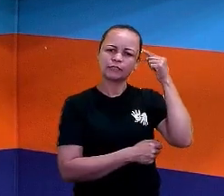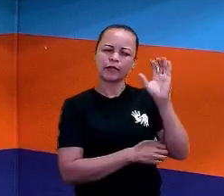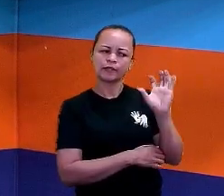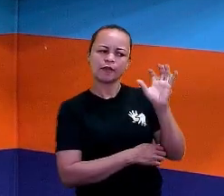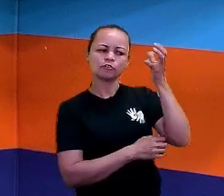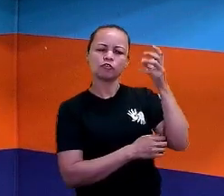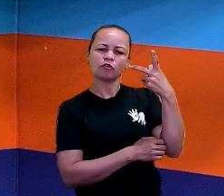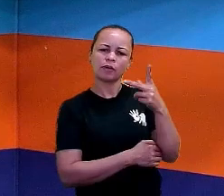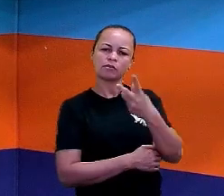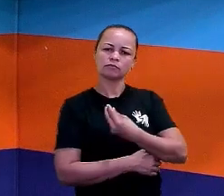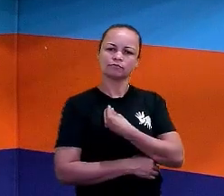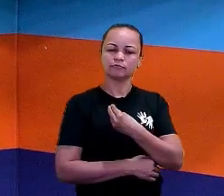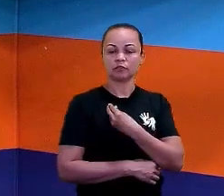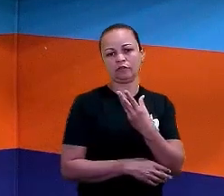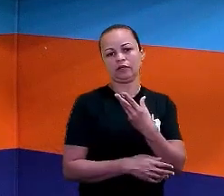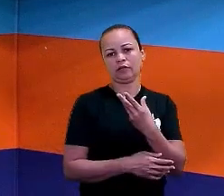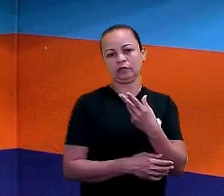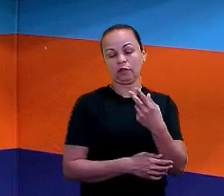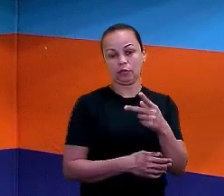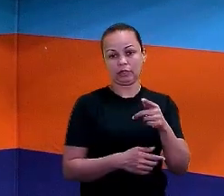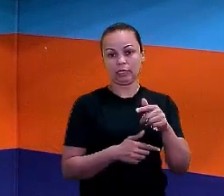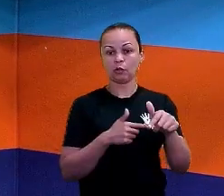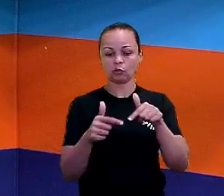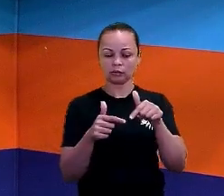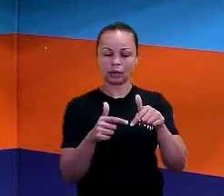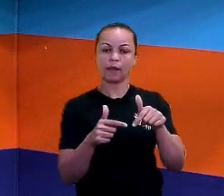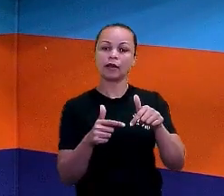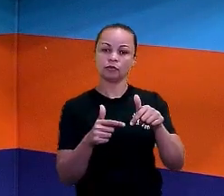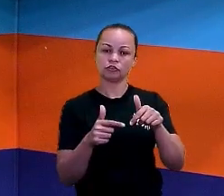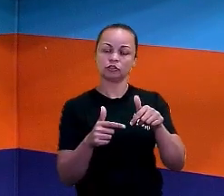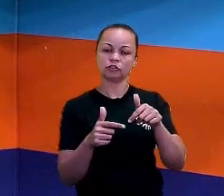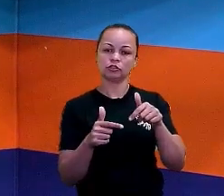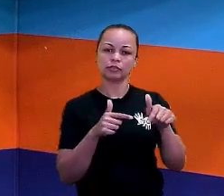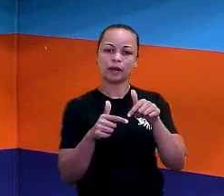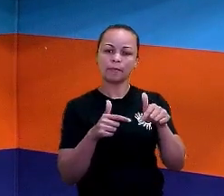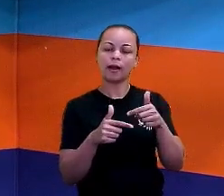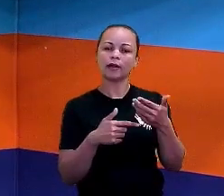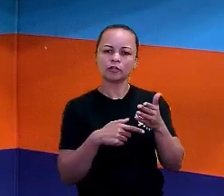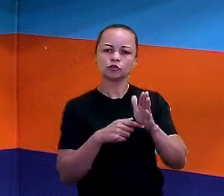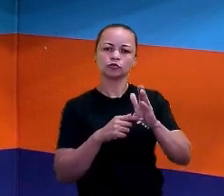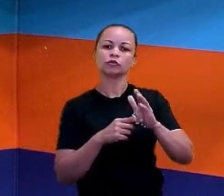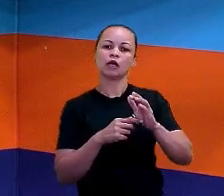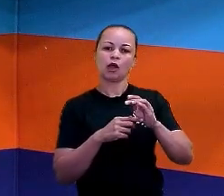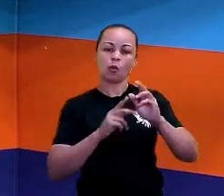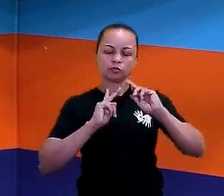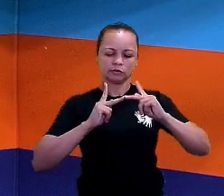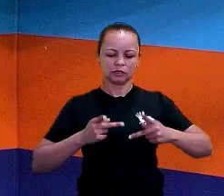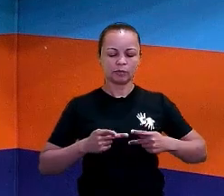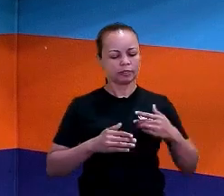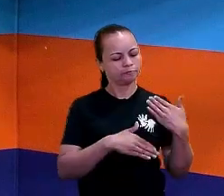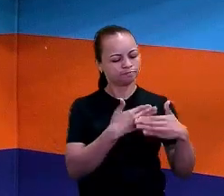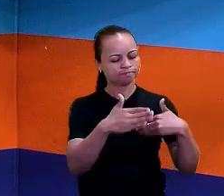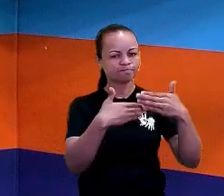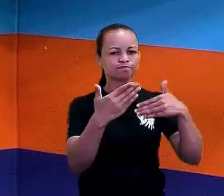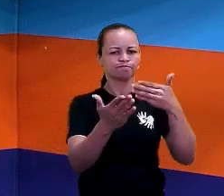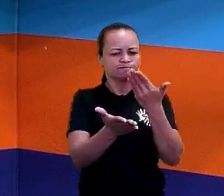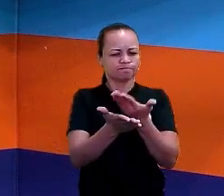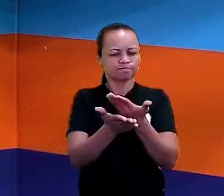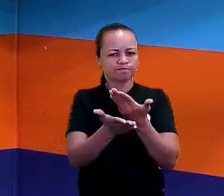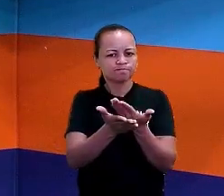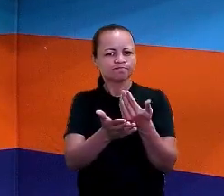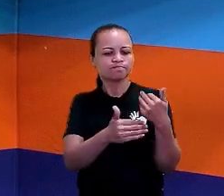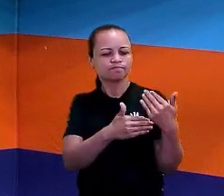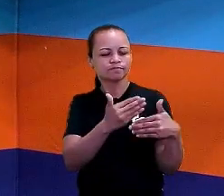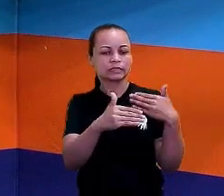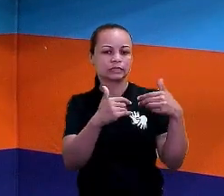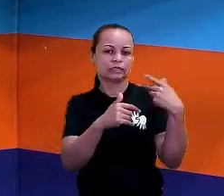vida. Até porque a gente está trabalhando aqui com seres humanos e a gente está estudando o desenvolvimento do ser humano dentro